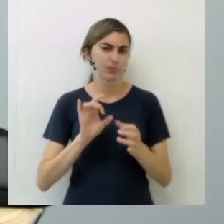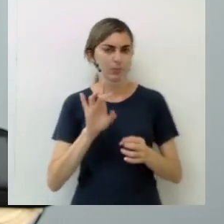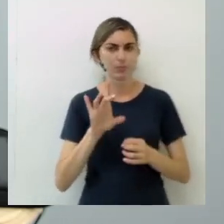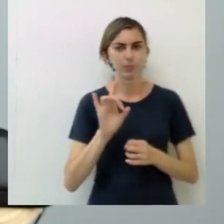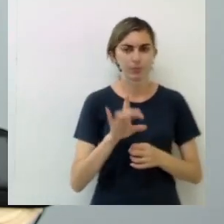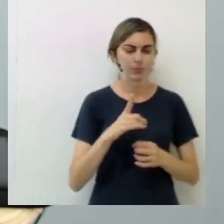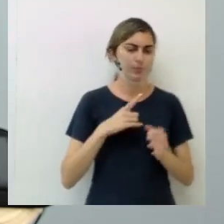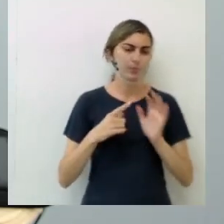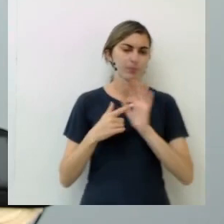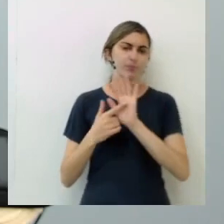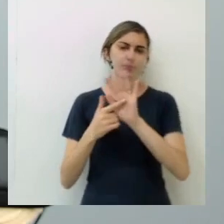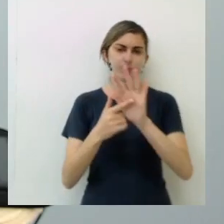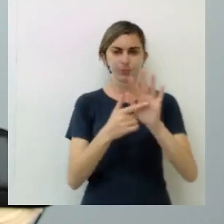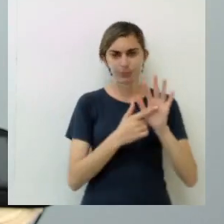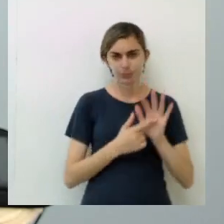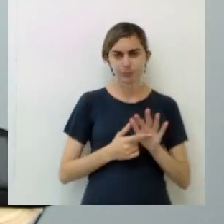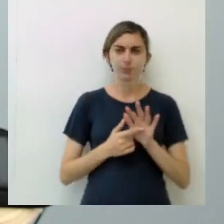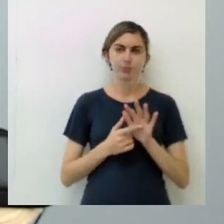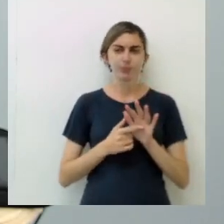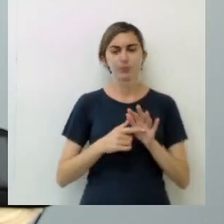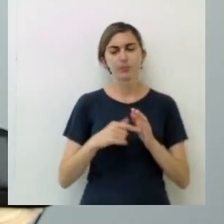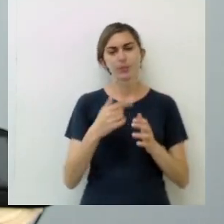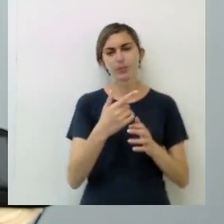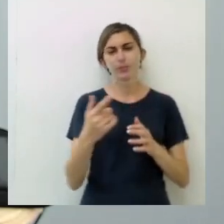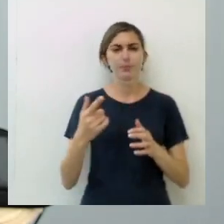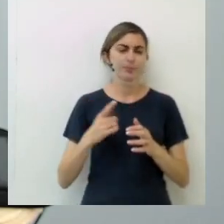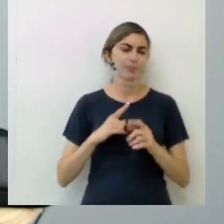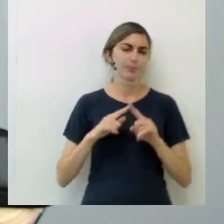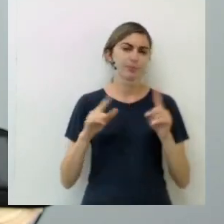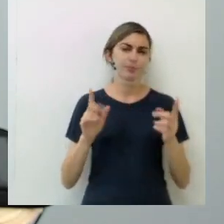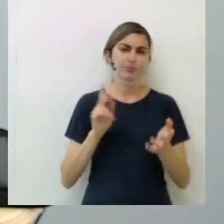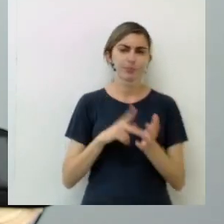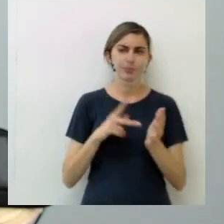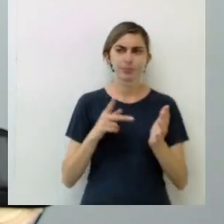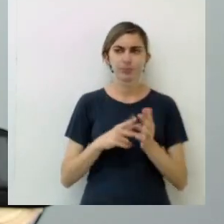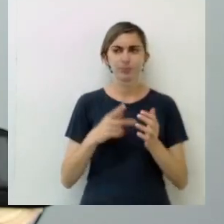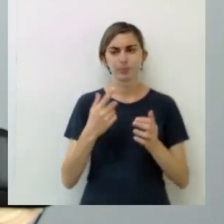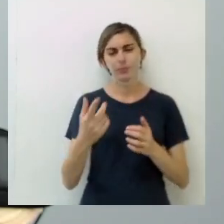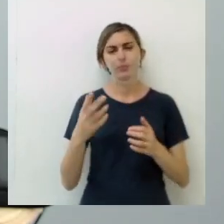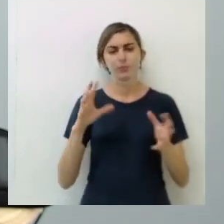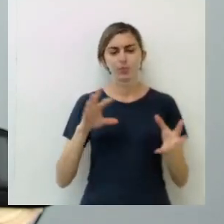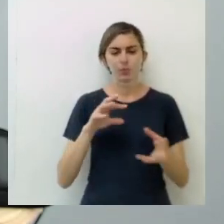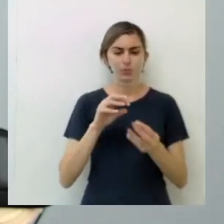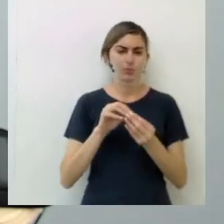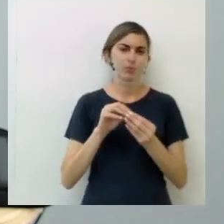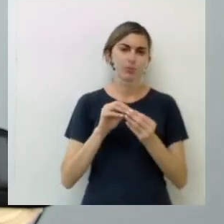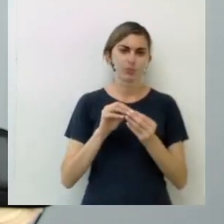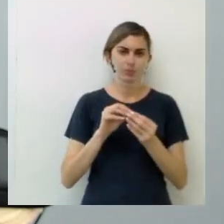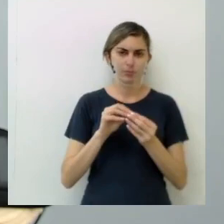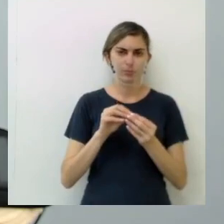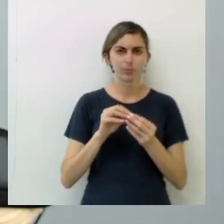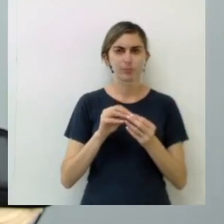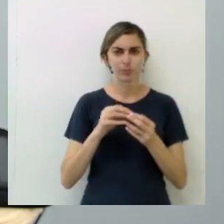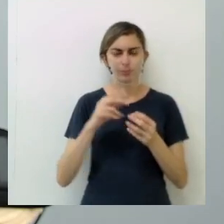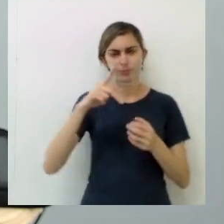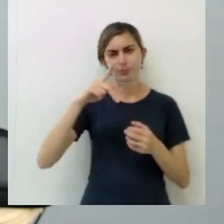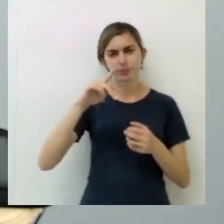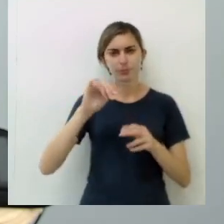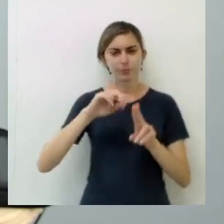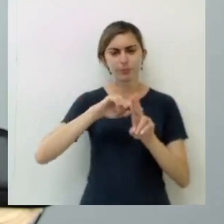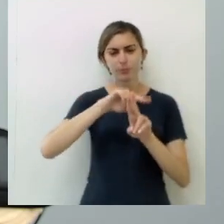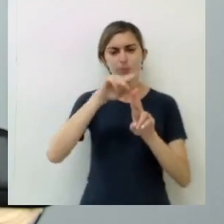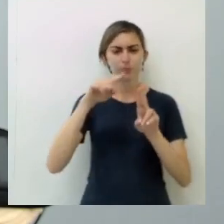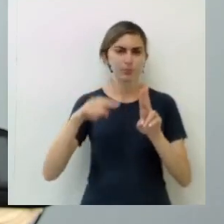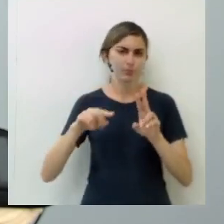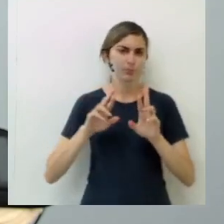só. Eu estou mostrando aqui, ó, uma ligação só, mas que é, na verdade, ela é composta por esse orbital π, esse